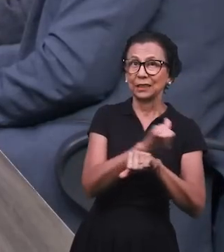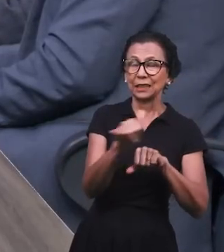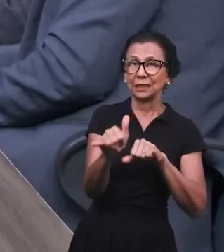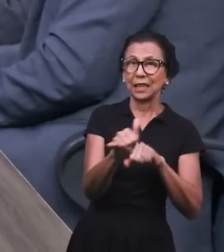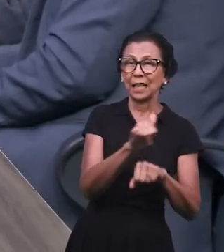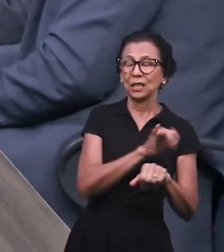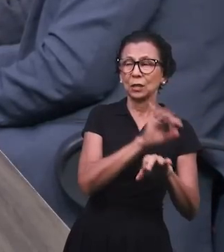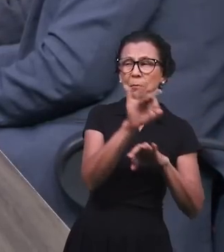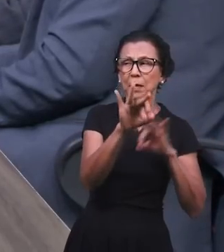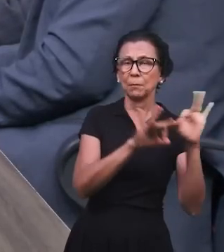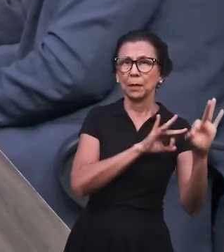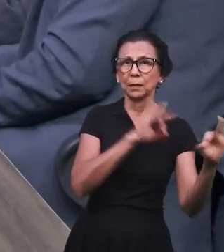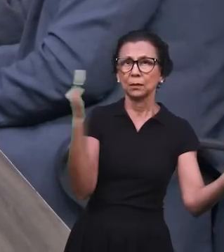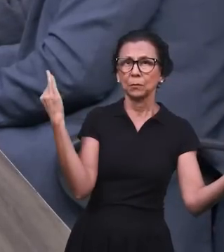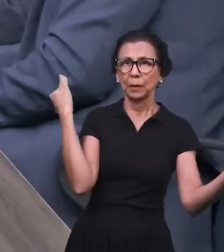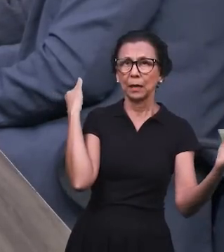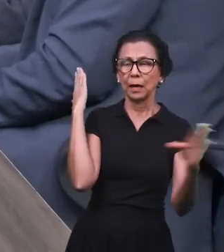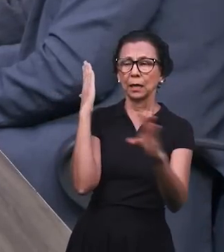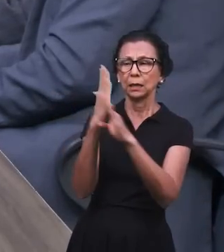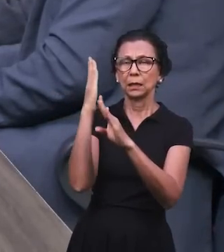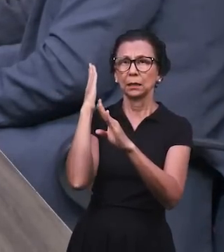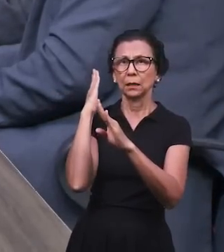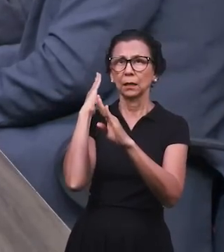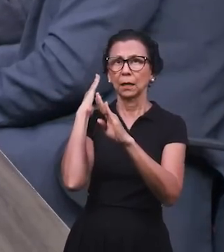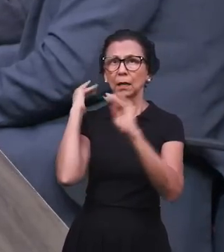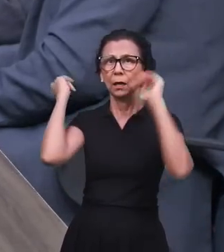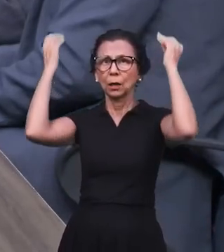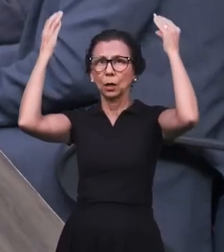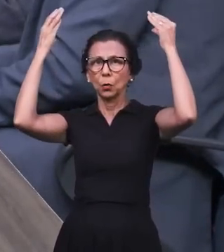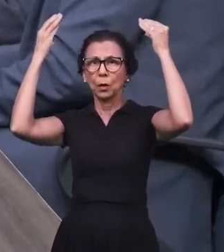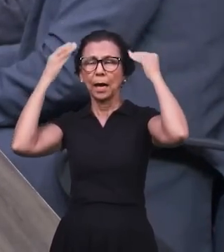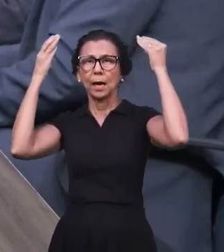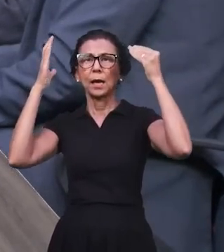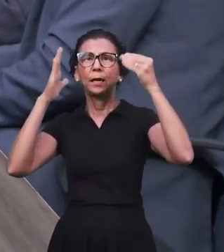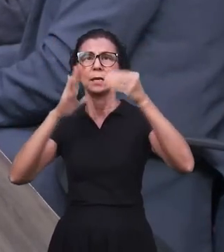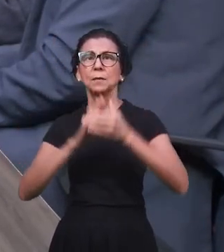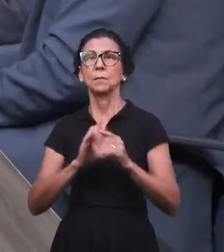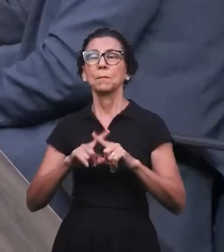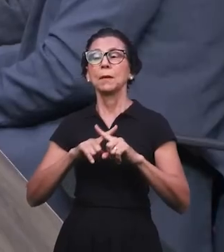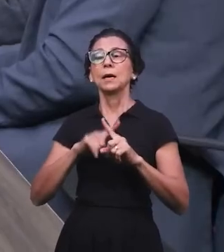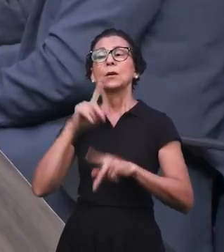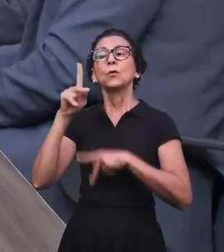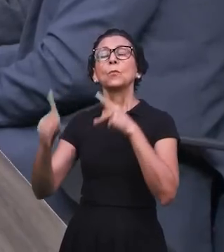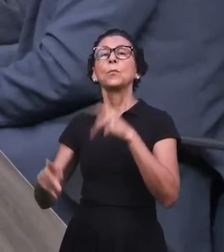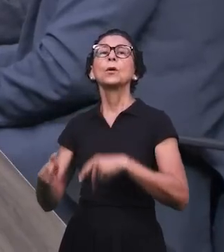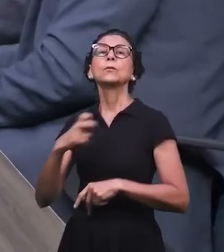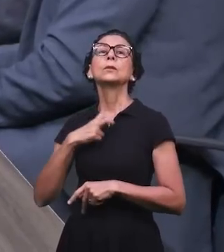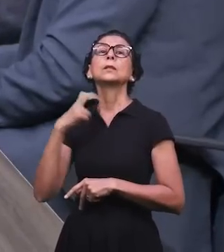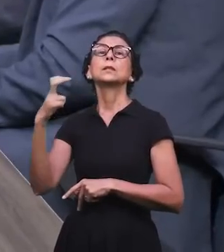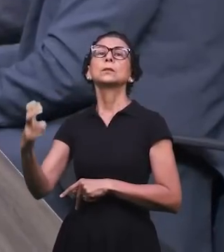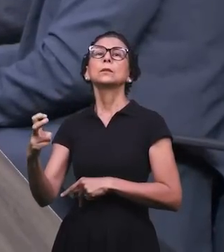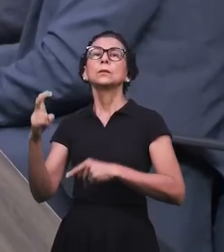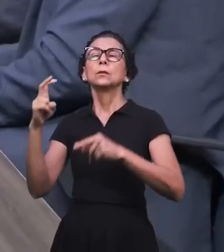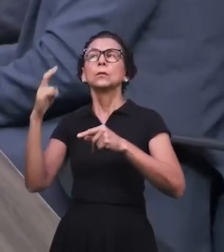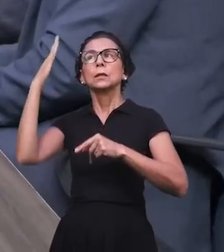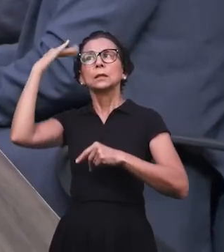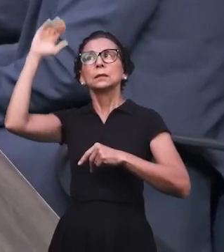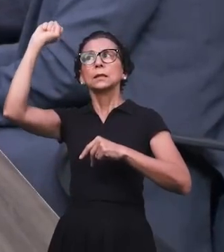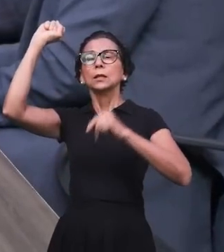povo conclamou que Salomão era o rei, aquela reunião ali foi